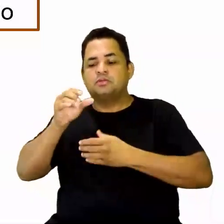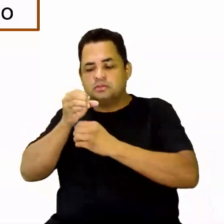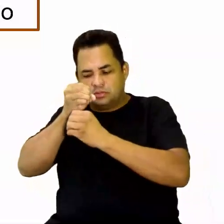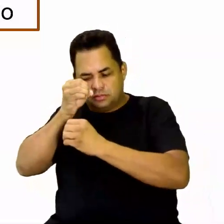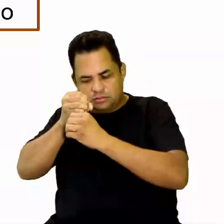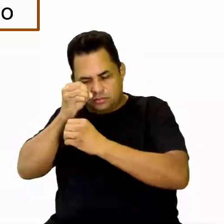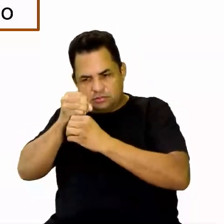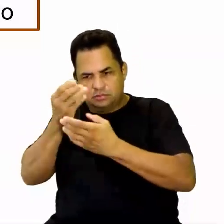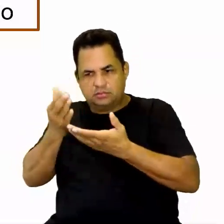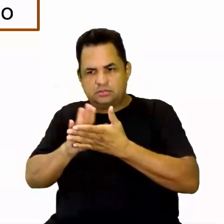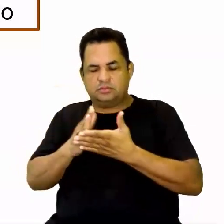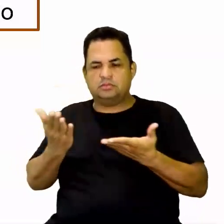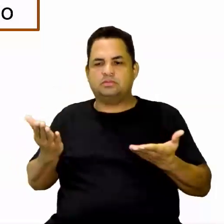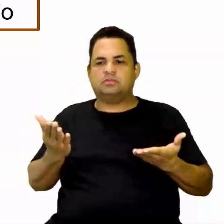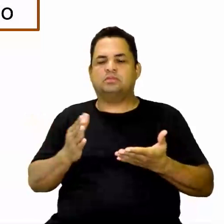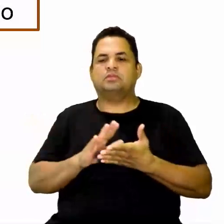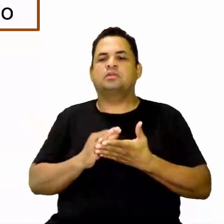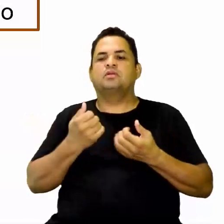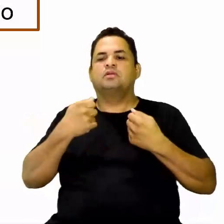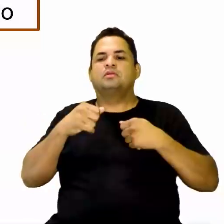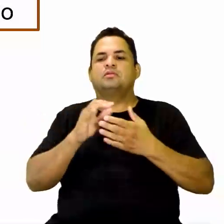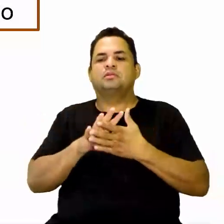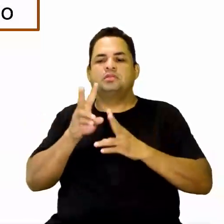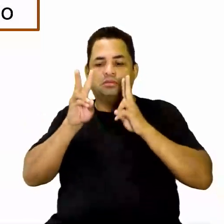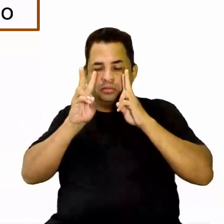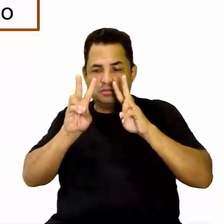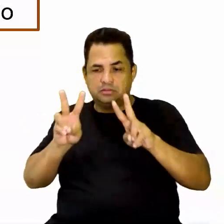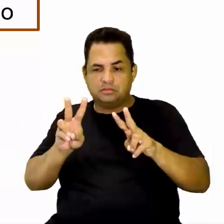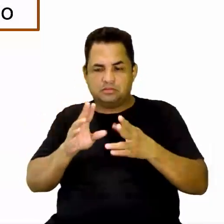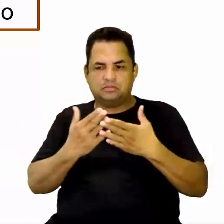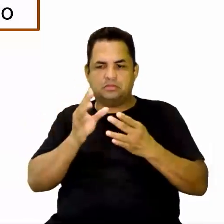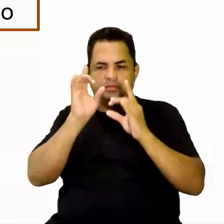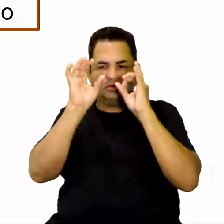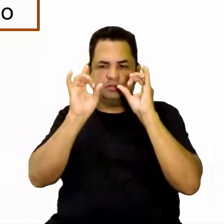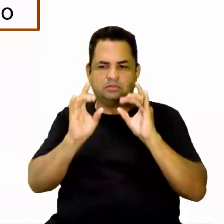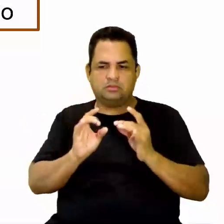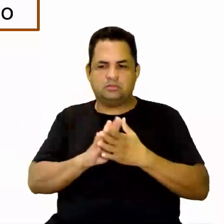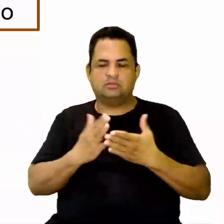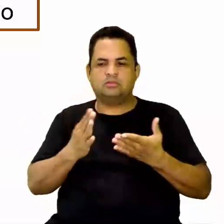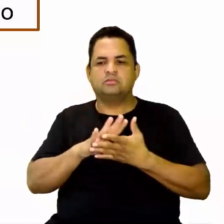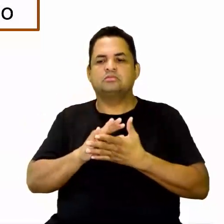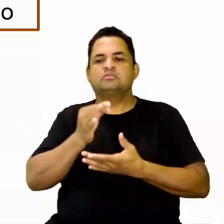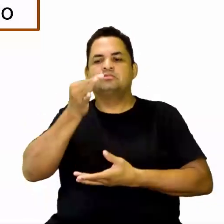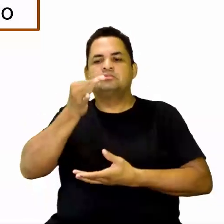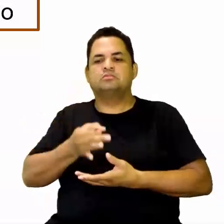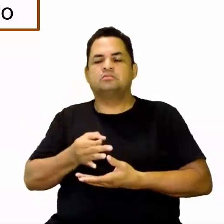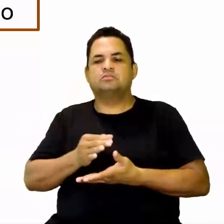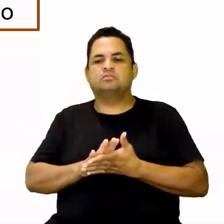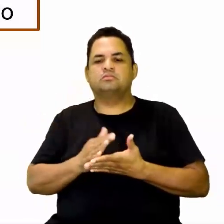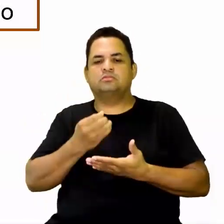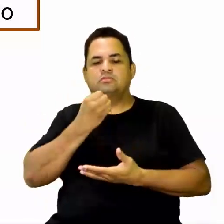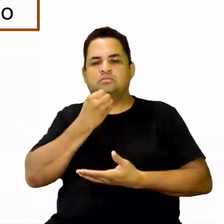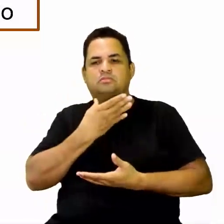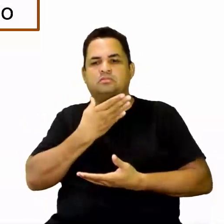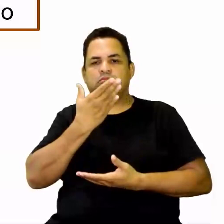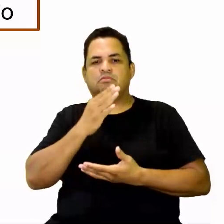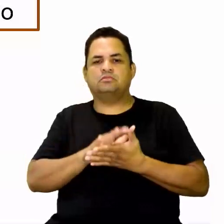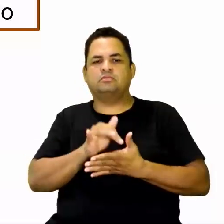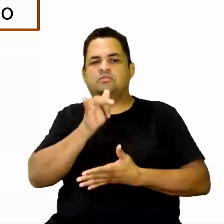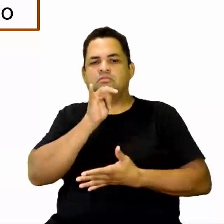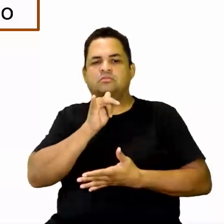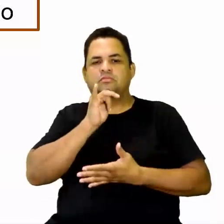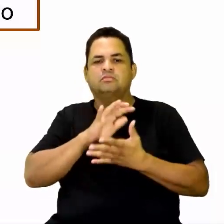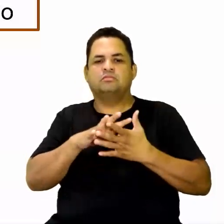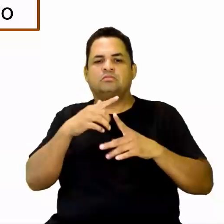ao alcance do microscópio eu poder identificar detalhadamente. Tudo bem até aí, meu caro aluno? Então, muito bom esse exemplo aqui,